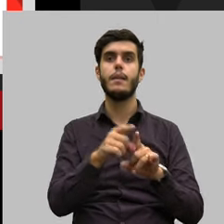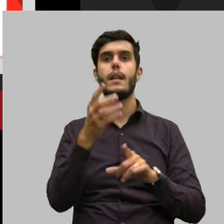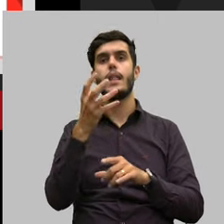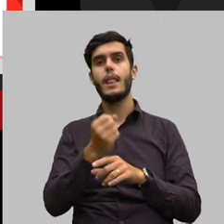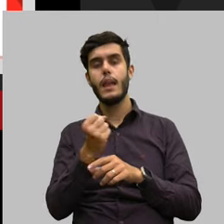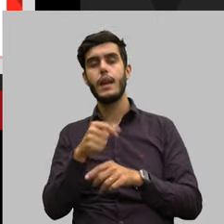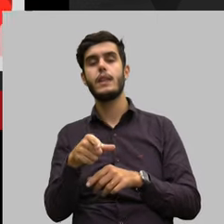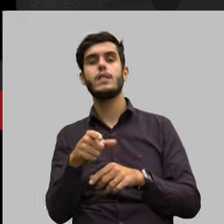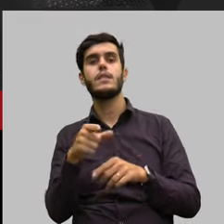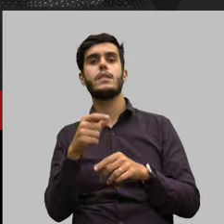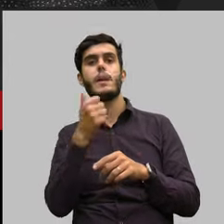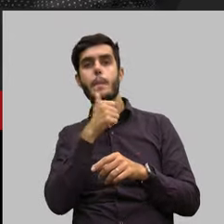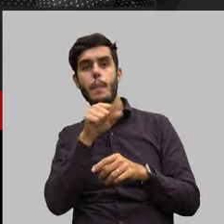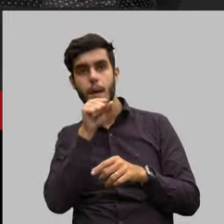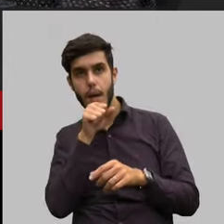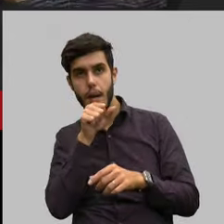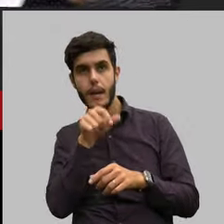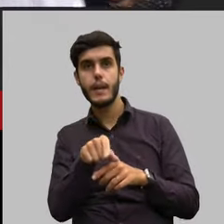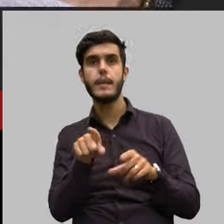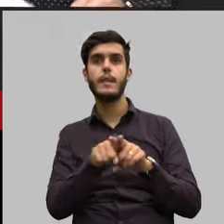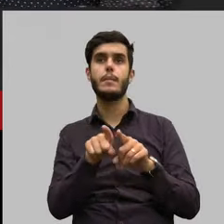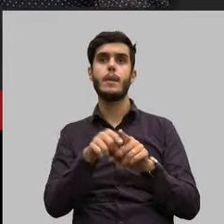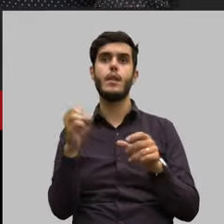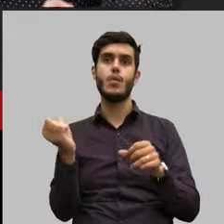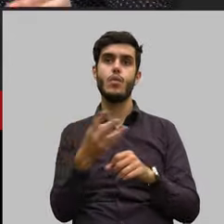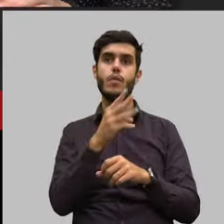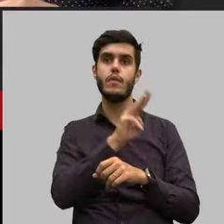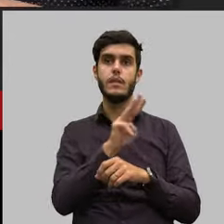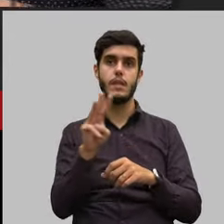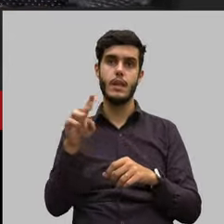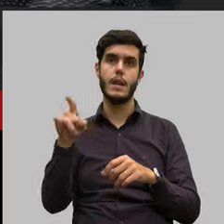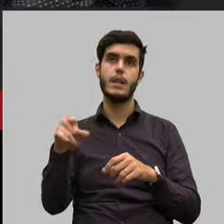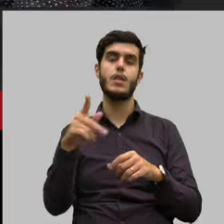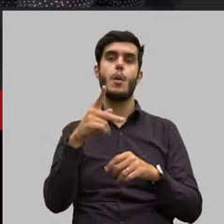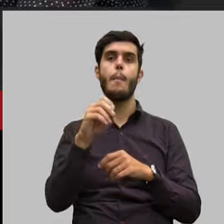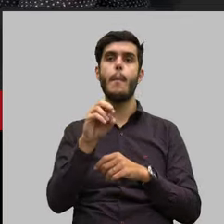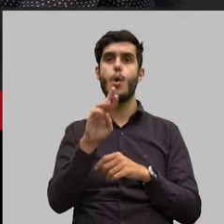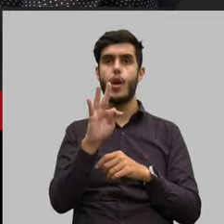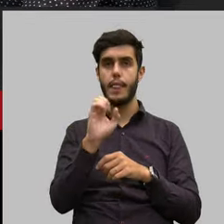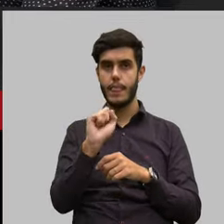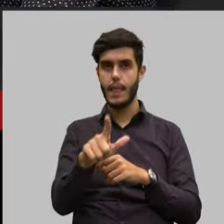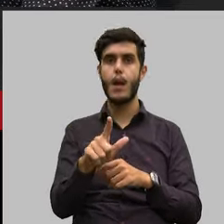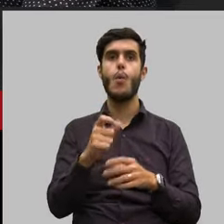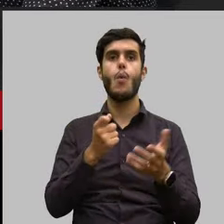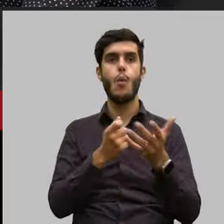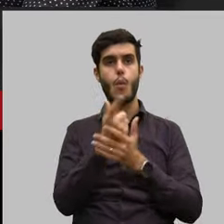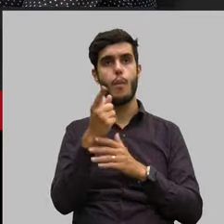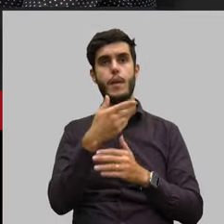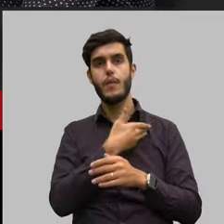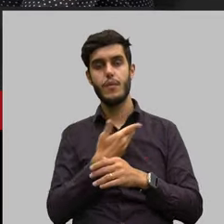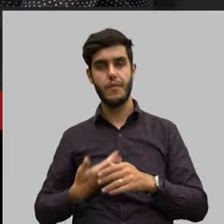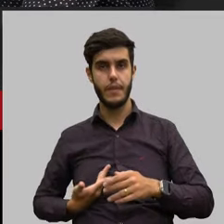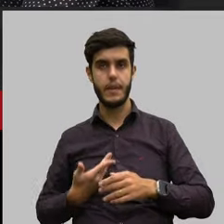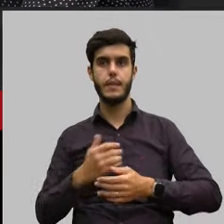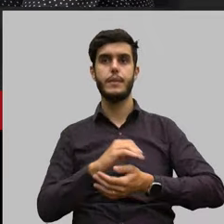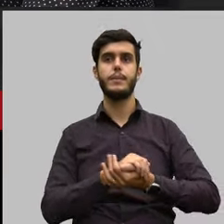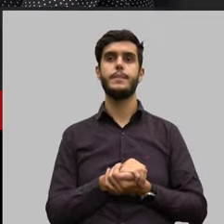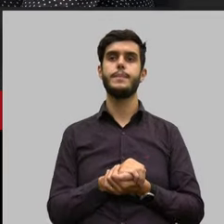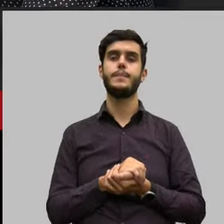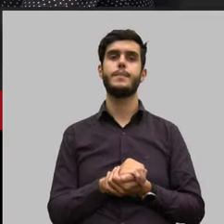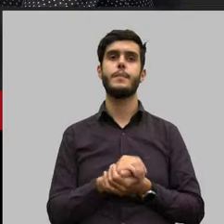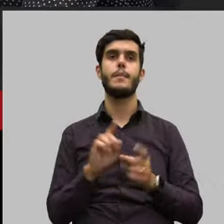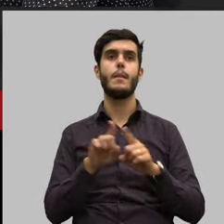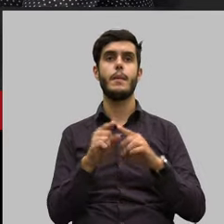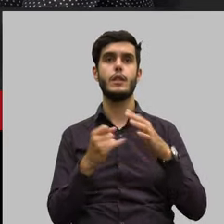consultas sobre amentação e o novo site do portal de compras do governo e no Instituto eh de metrologia e